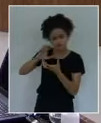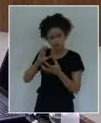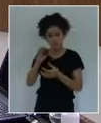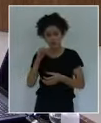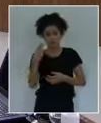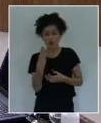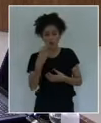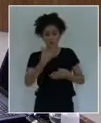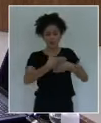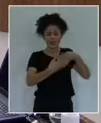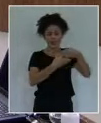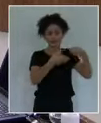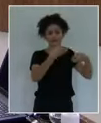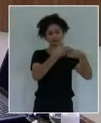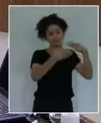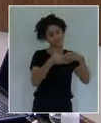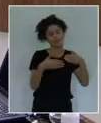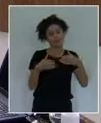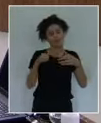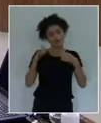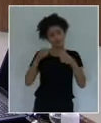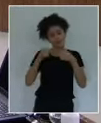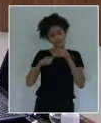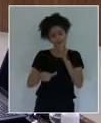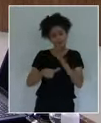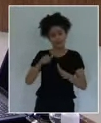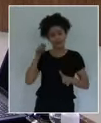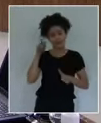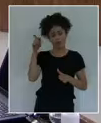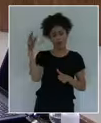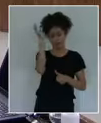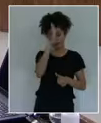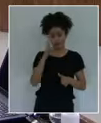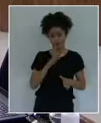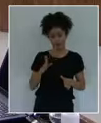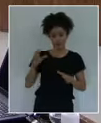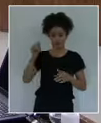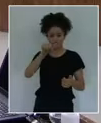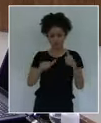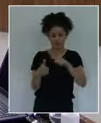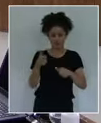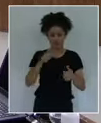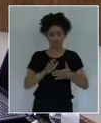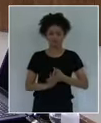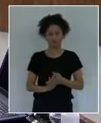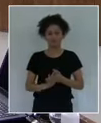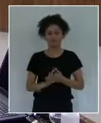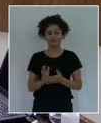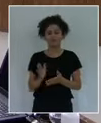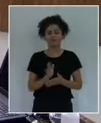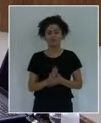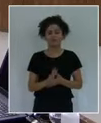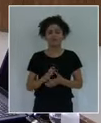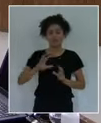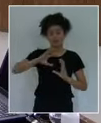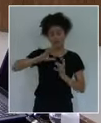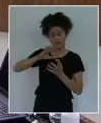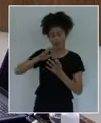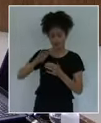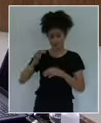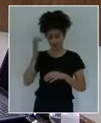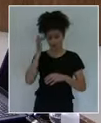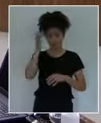mais demorado. Aí cabe projeto, licitação, essas coisas assim. A da reabilitação, não. Se eles aprovarem o